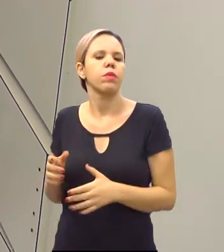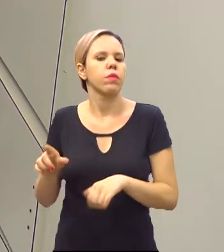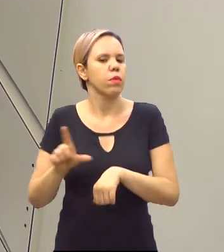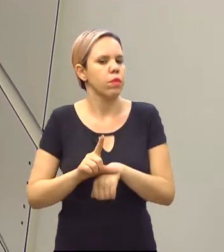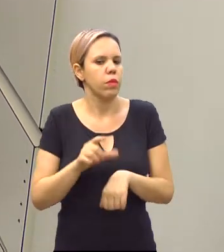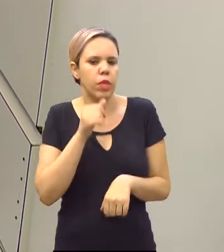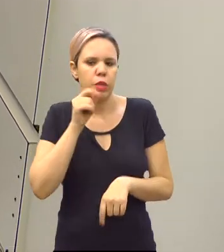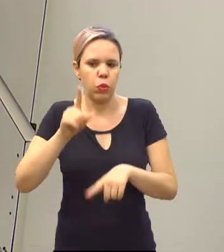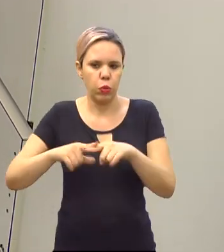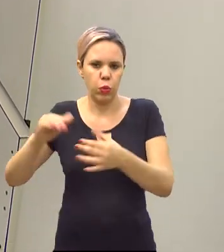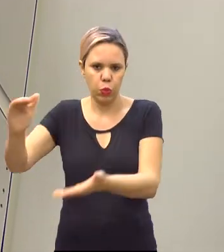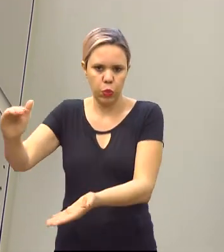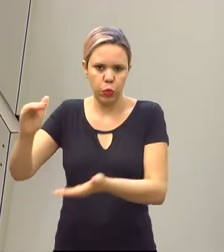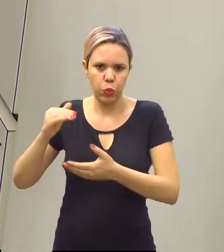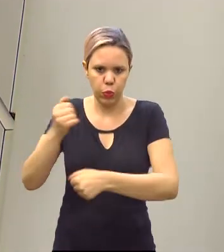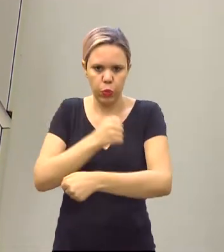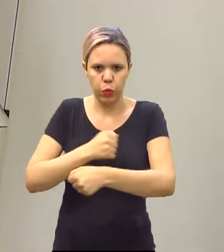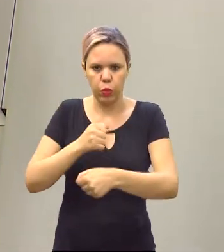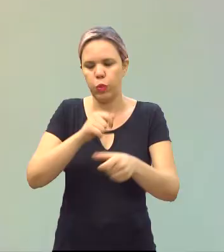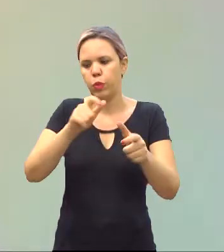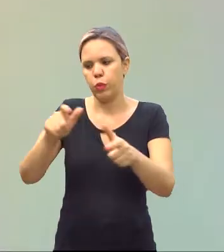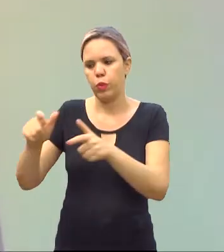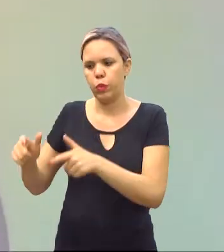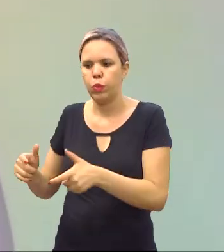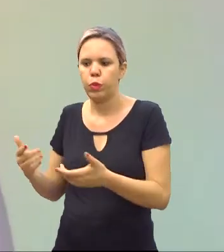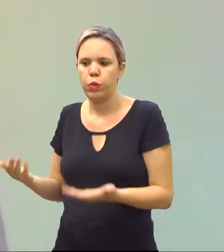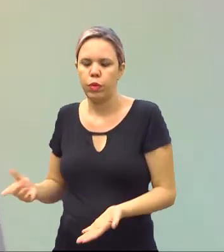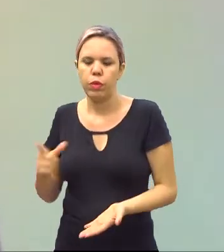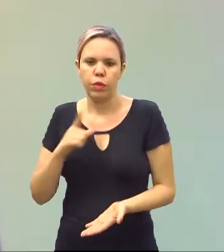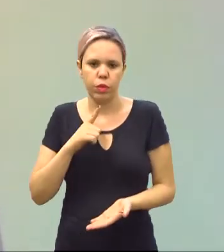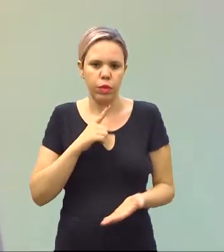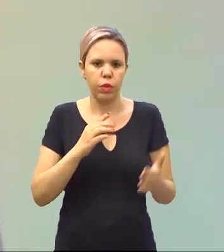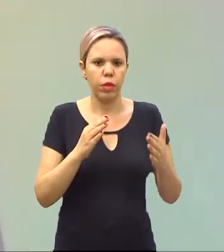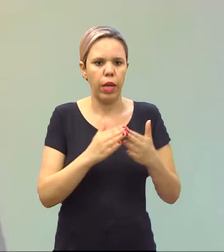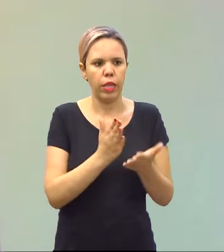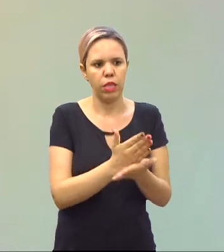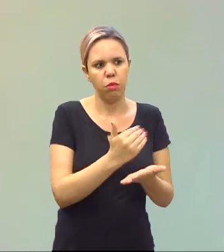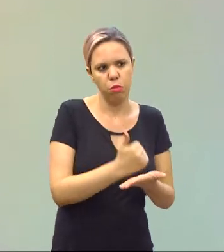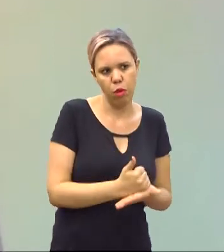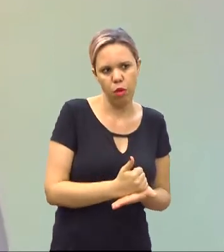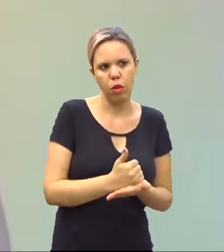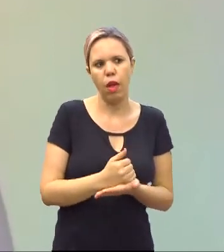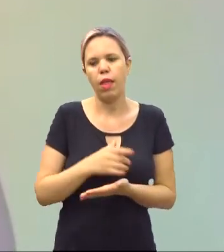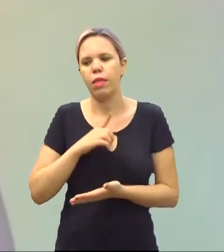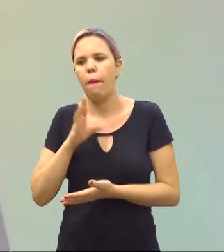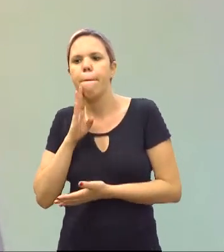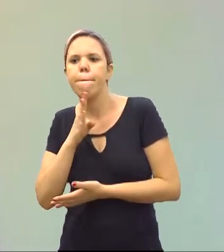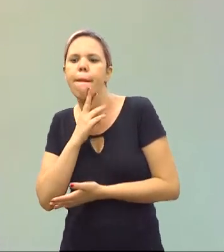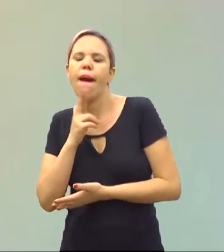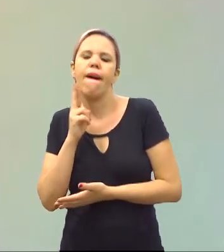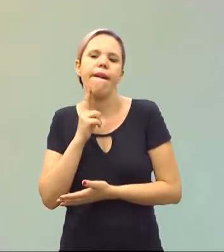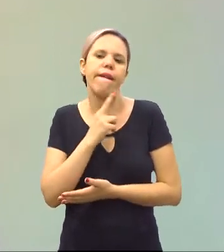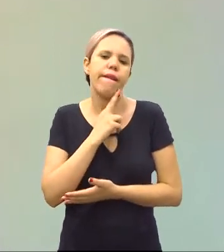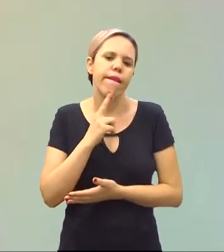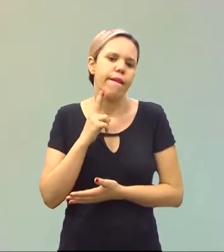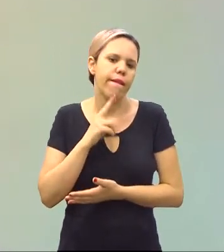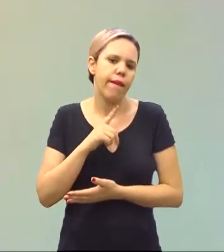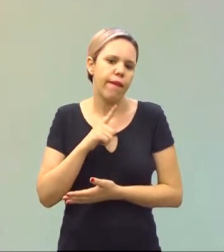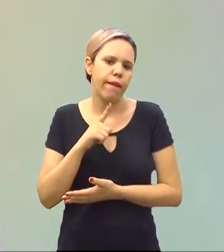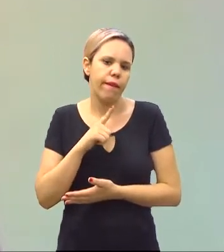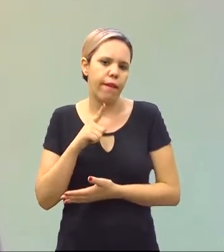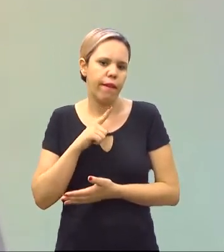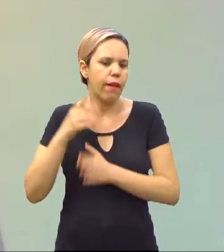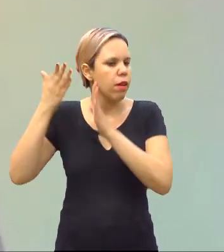gente retira o material da cozinha desses locais. Então, a gente tem casa de bolo, tem bares, restaurantes, nós